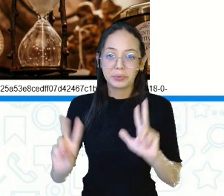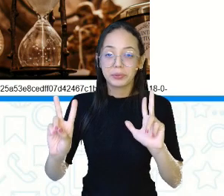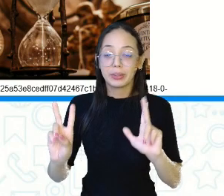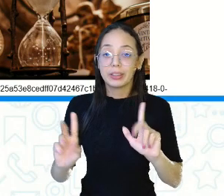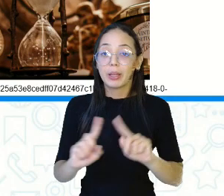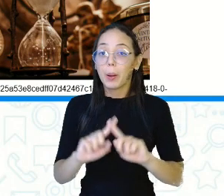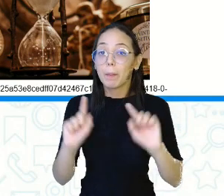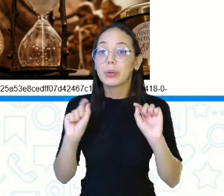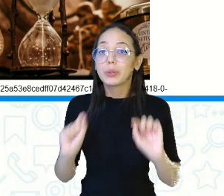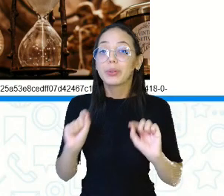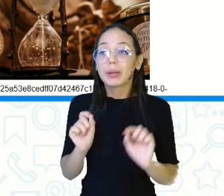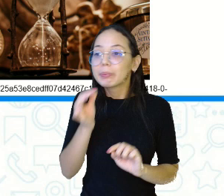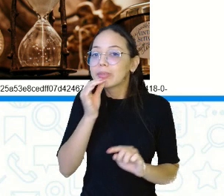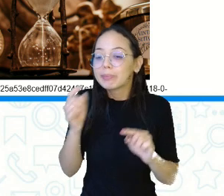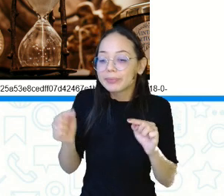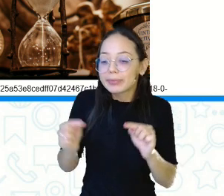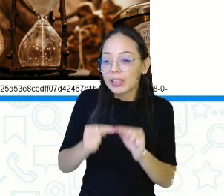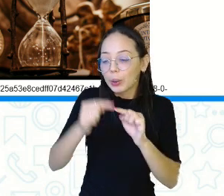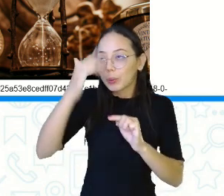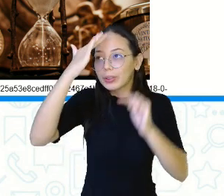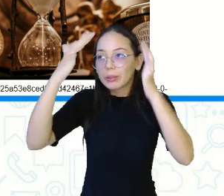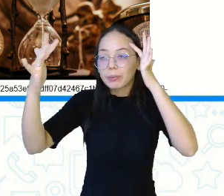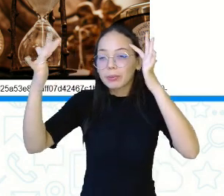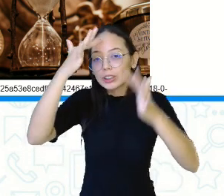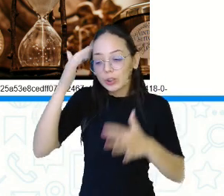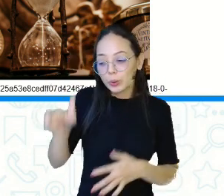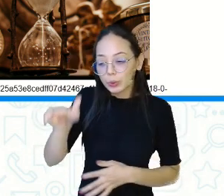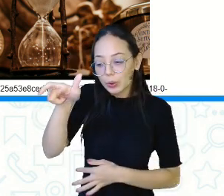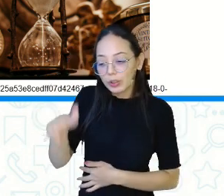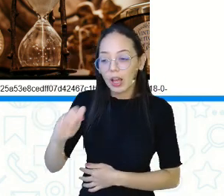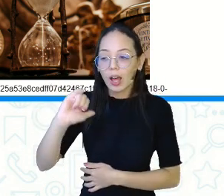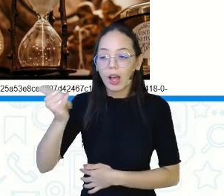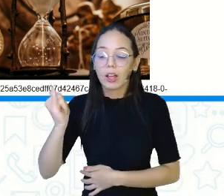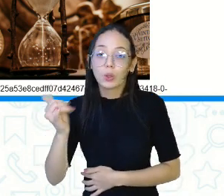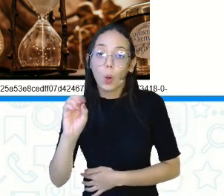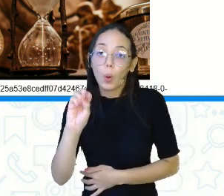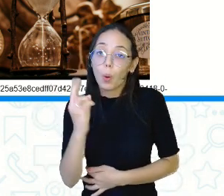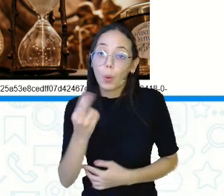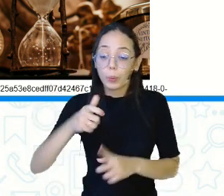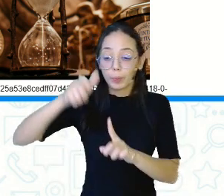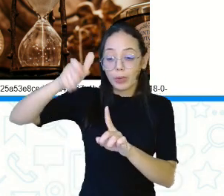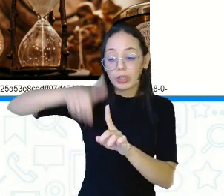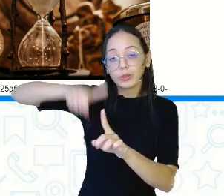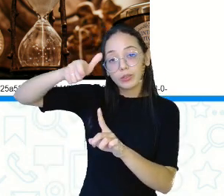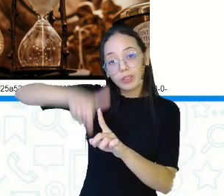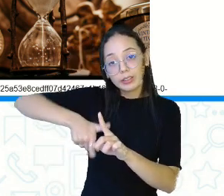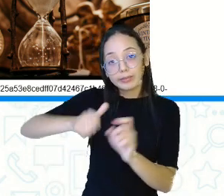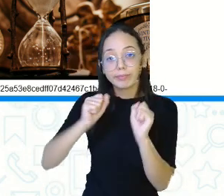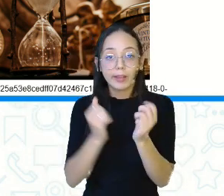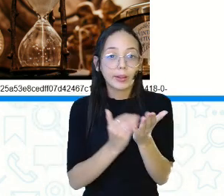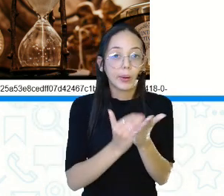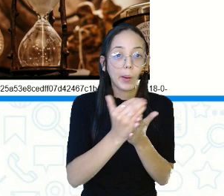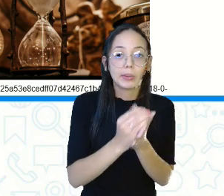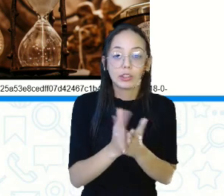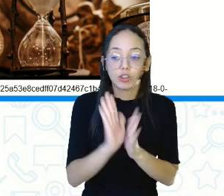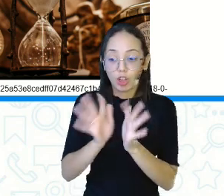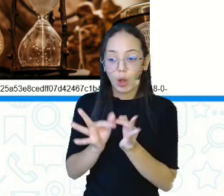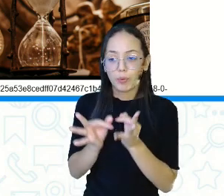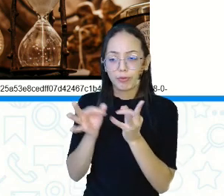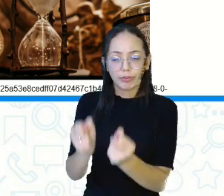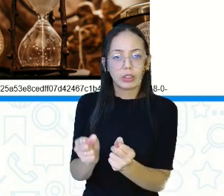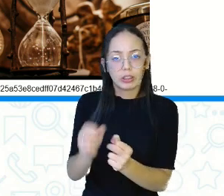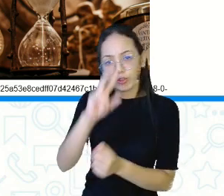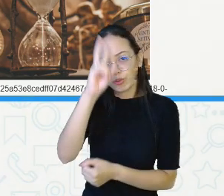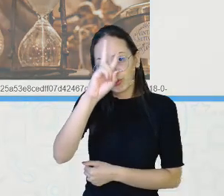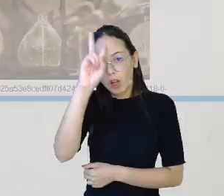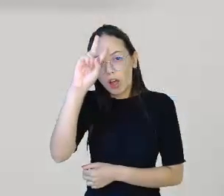de acordo com a imaginação do narrador ou de uma personagem. Então, o conto pode começar contando já o fim